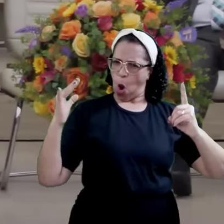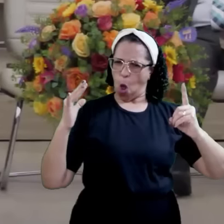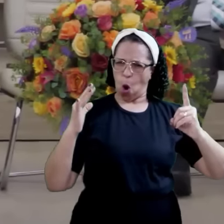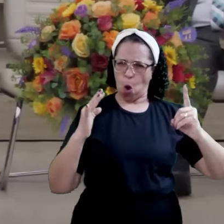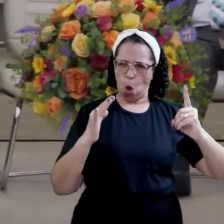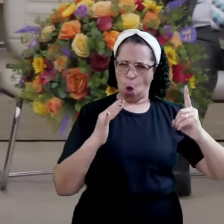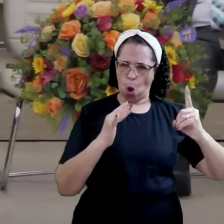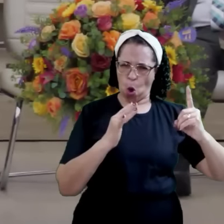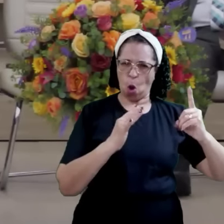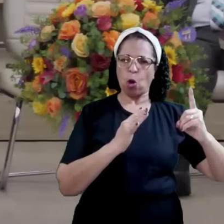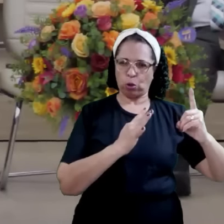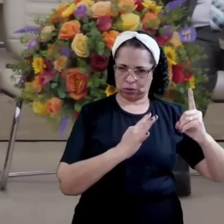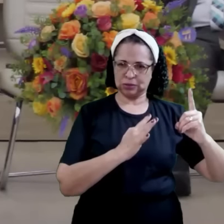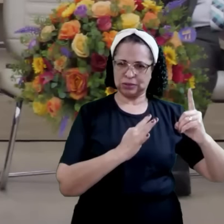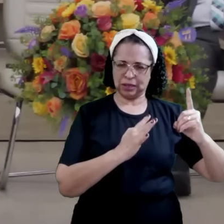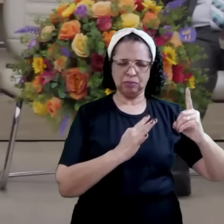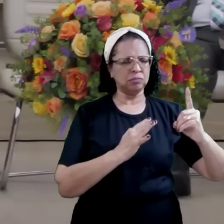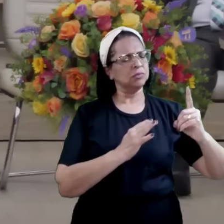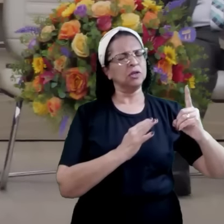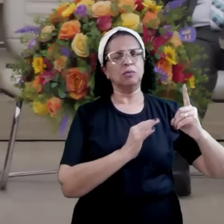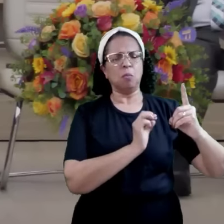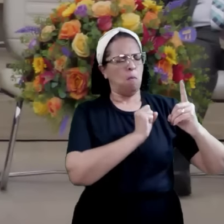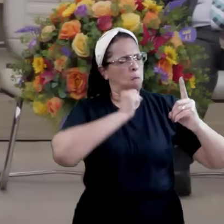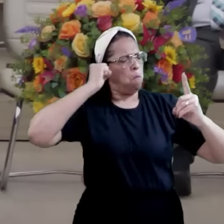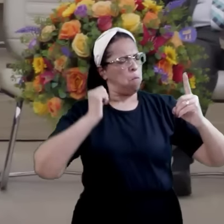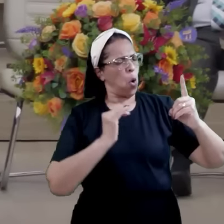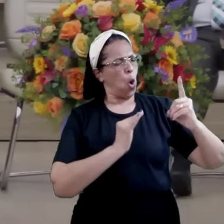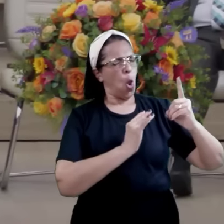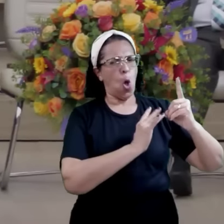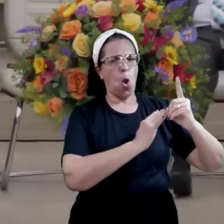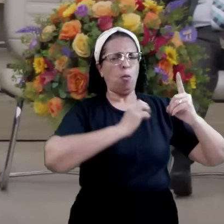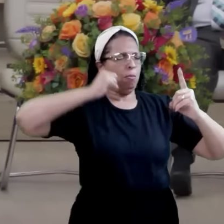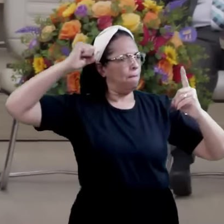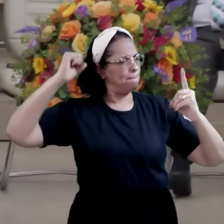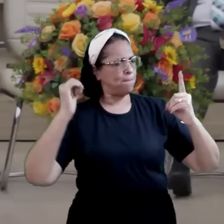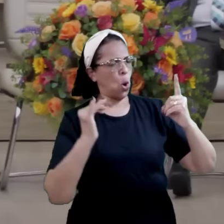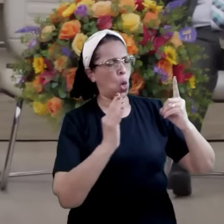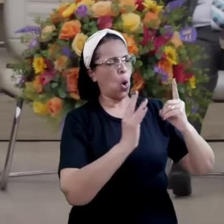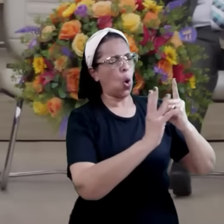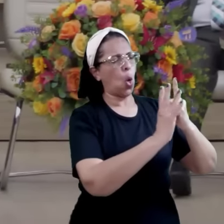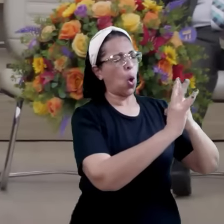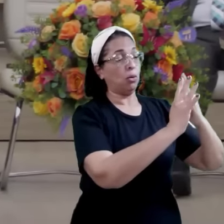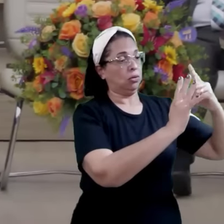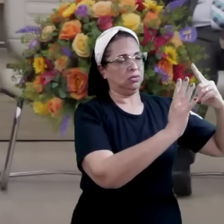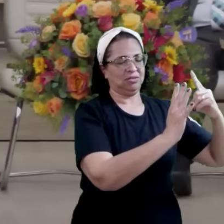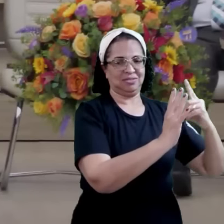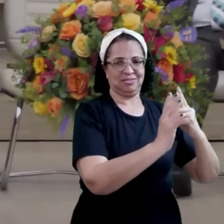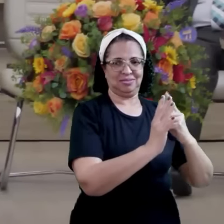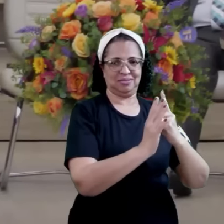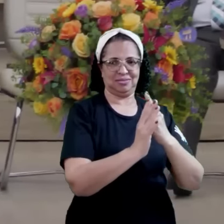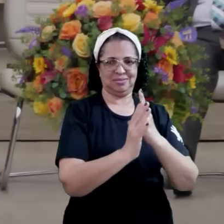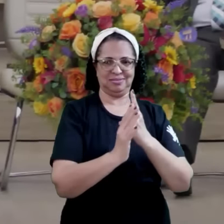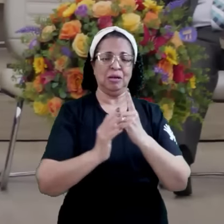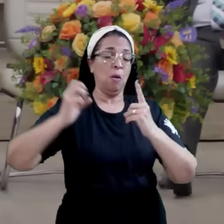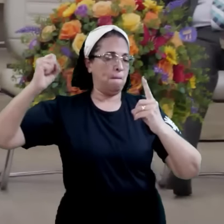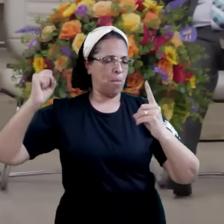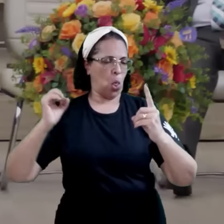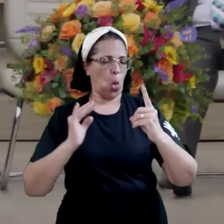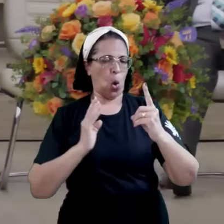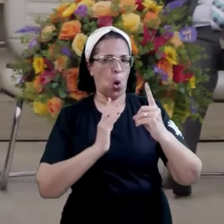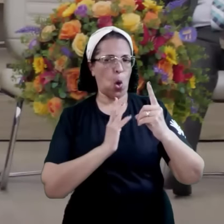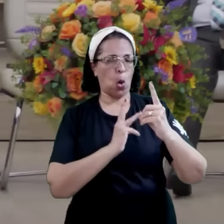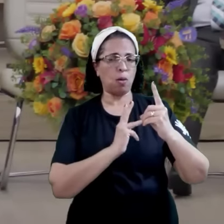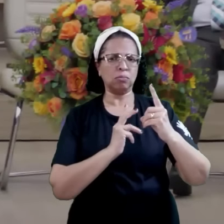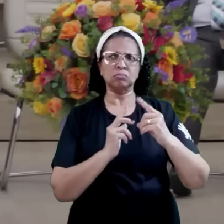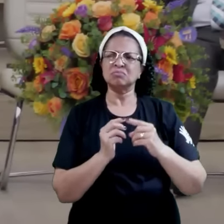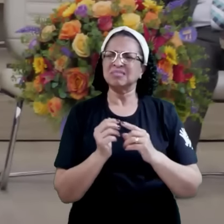fizeram uma banda de um lado uma banda do outro e Jesus passando no meio ele correu adiante deixou Jesus vindo para trás mas ele